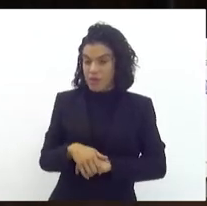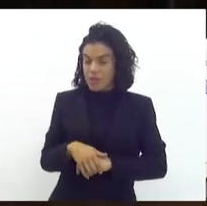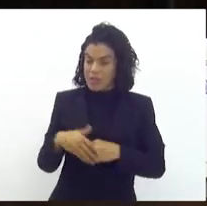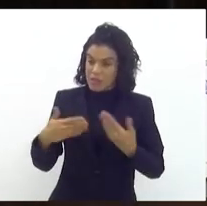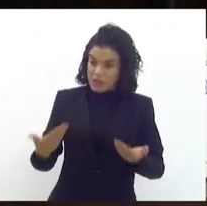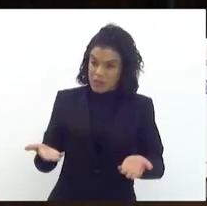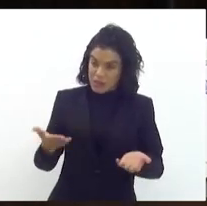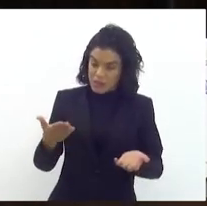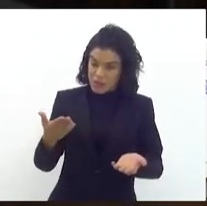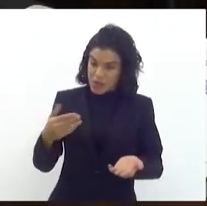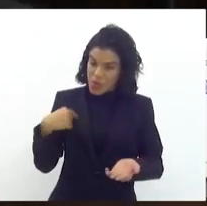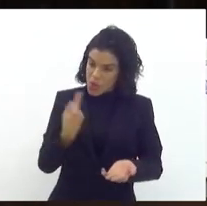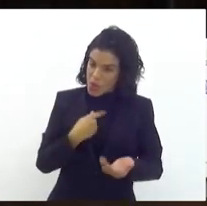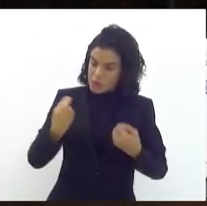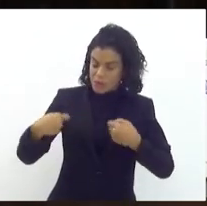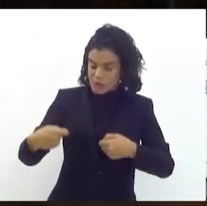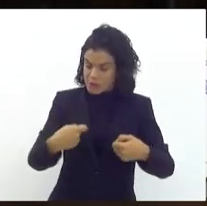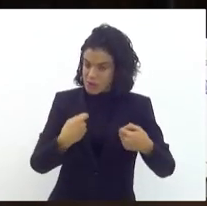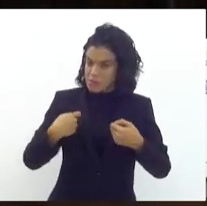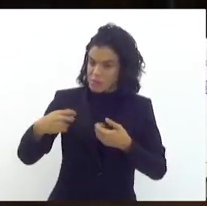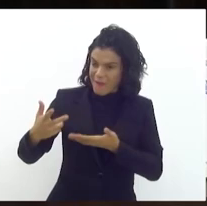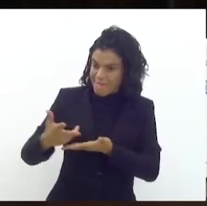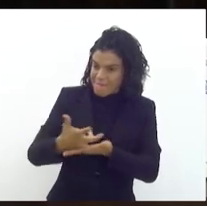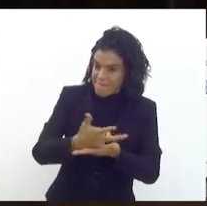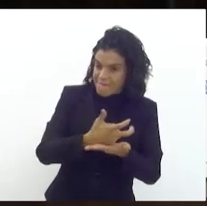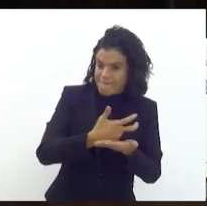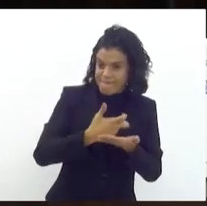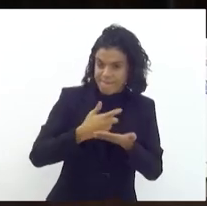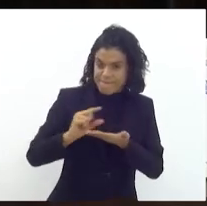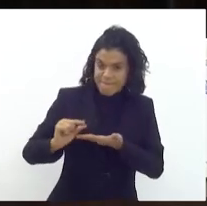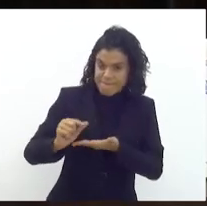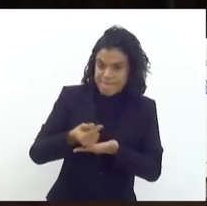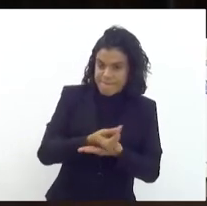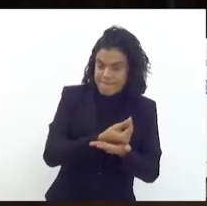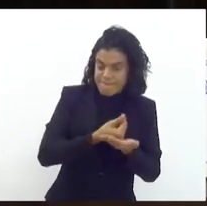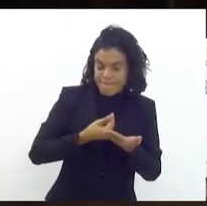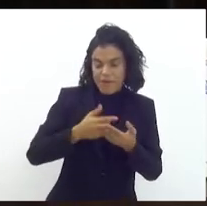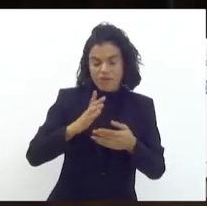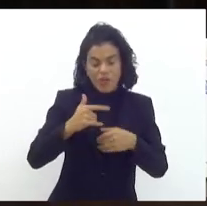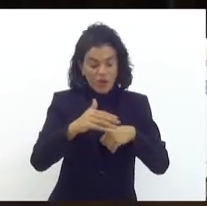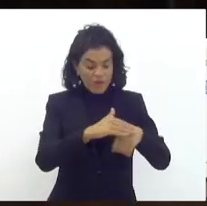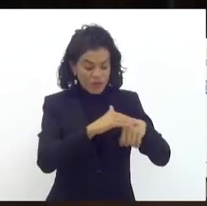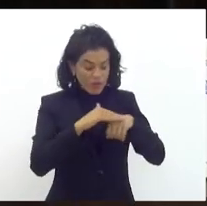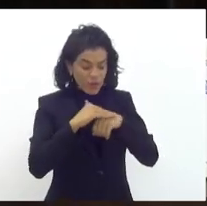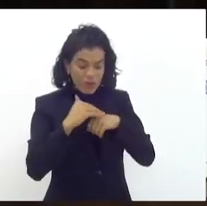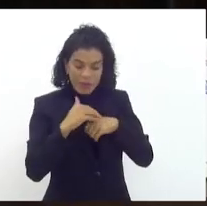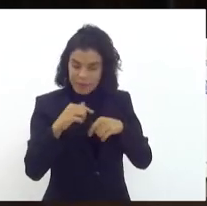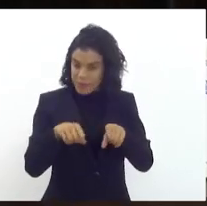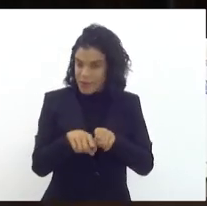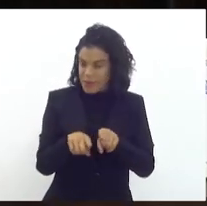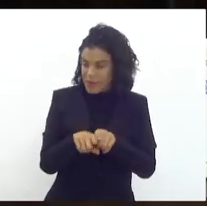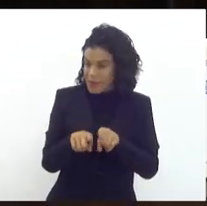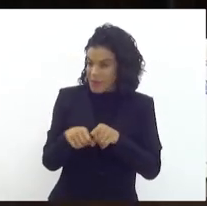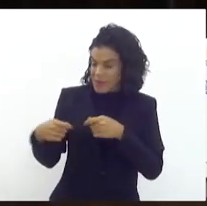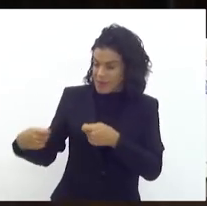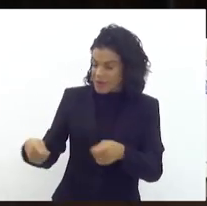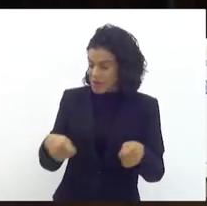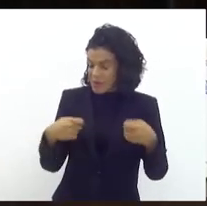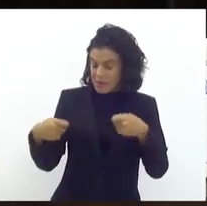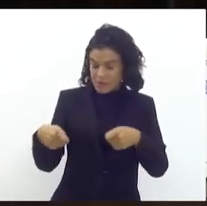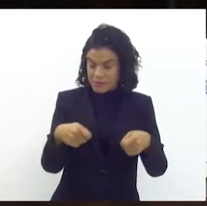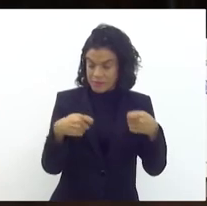nós tenhamos arrecadação e o Bernardo por diversas vezes já falou comigo também sobre essa necessidade